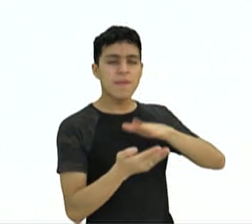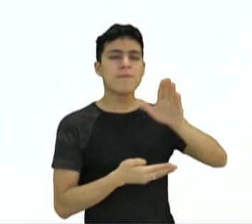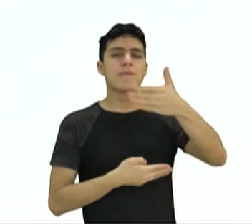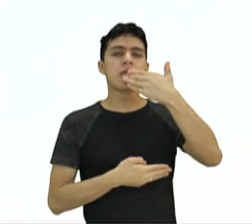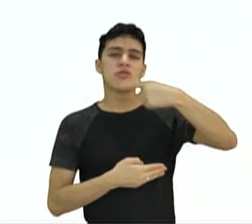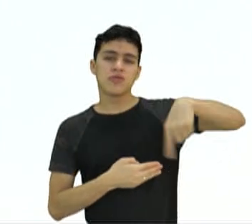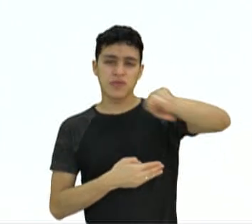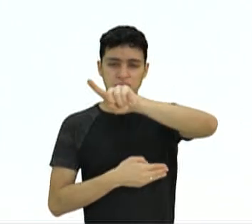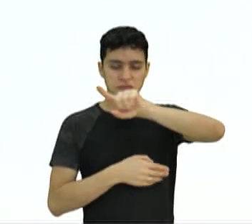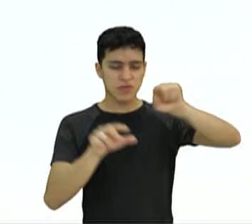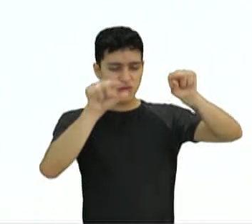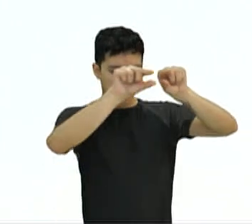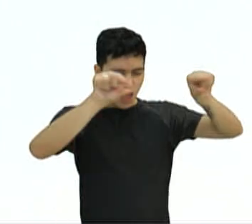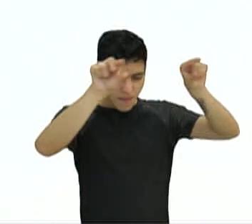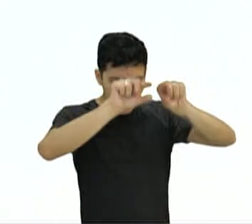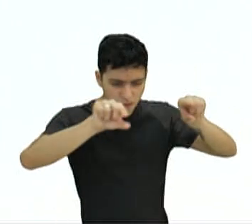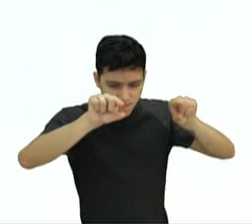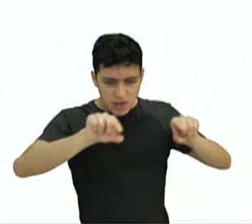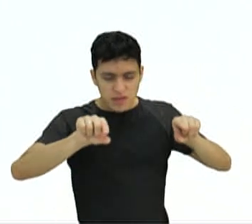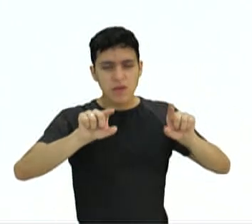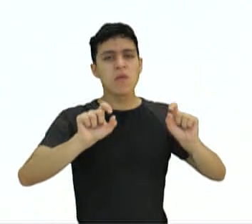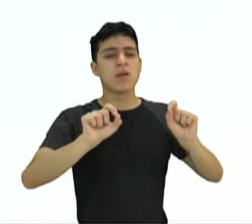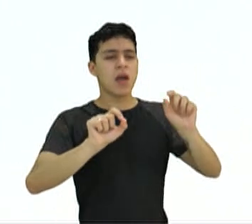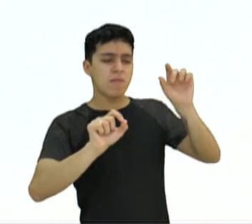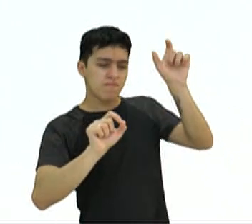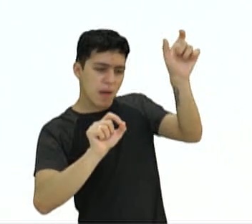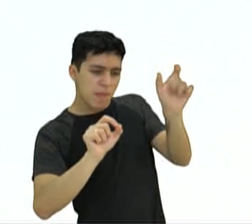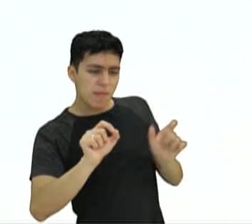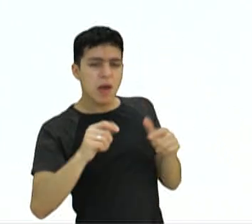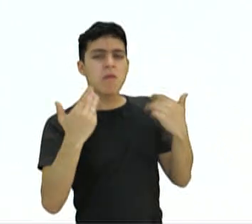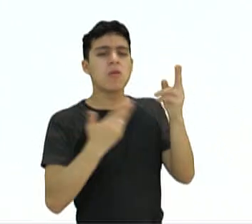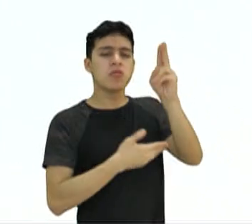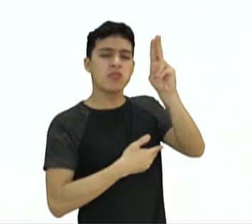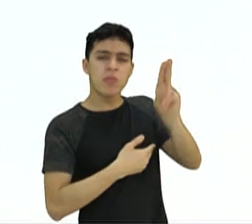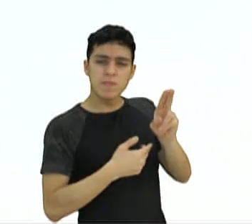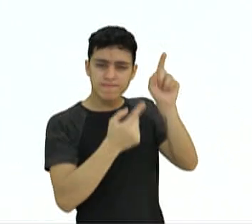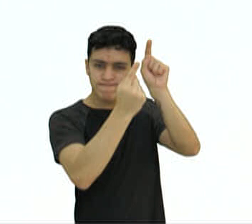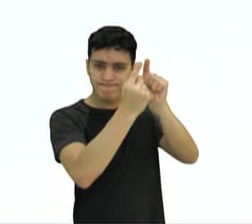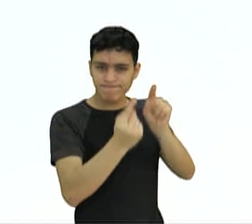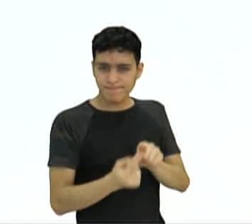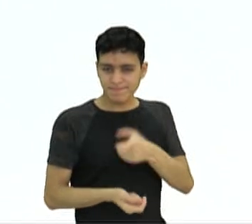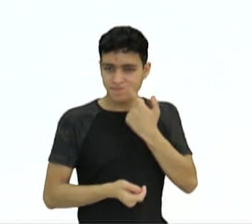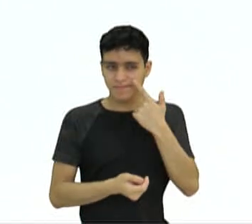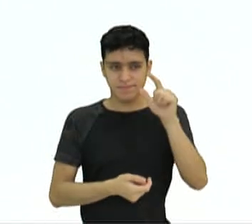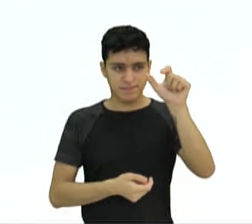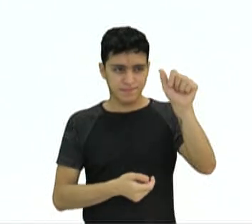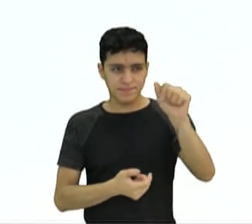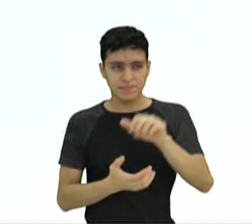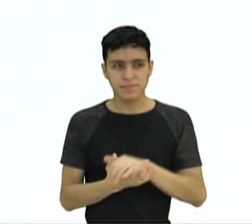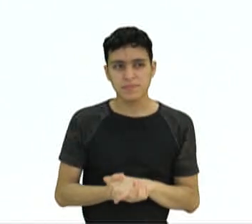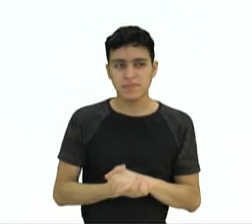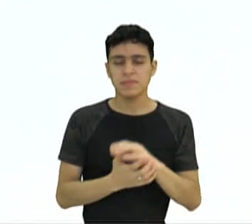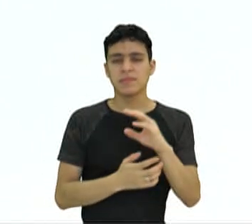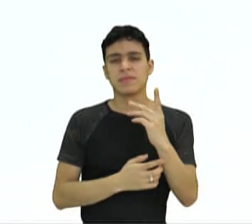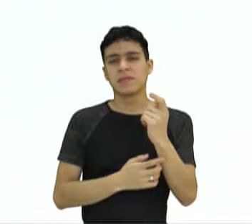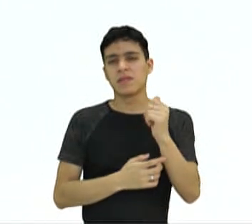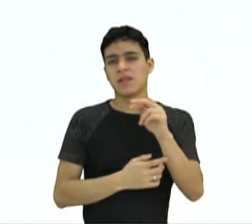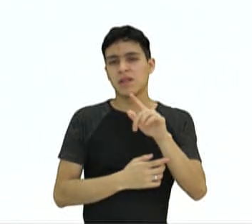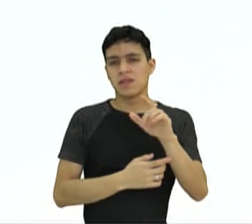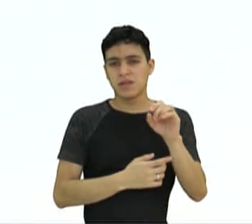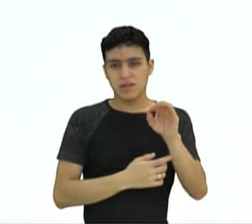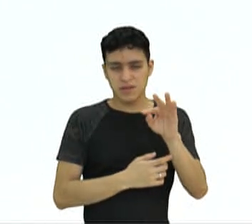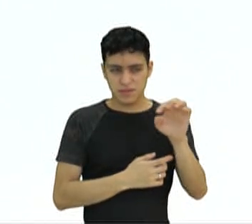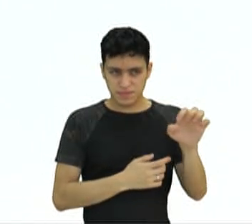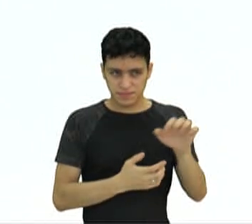vocês completassem as lacunas com os nomes Charlotte ou Steve. Letra A. Charlotte phoned a friend